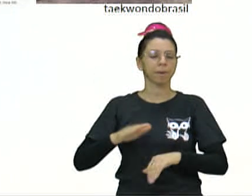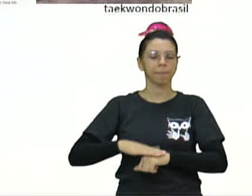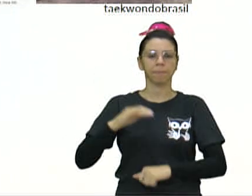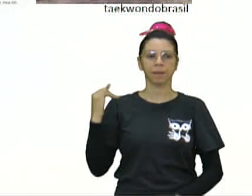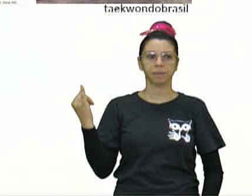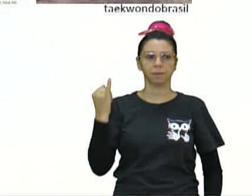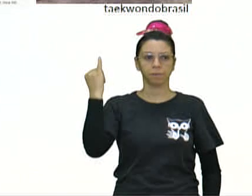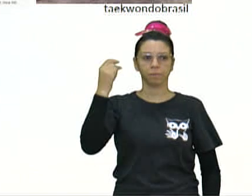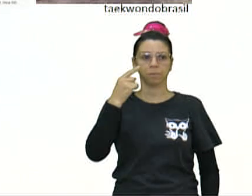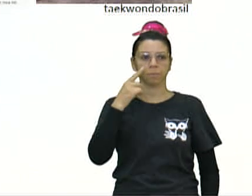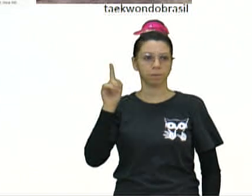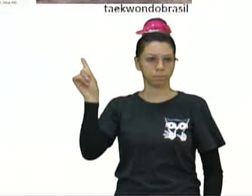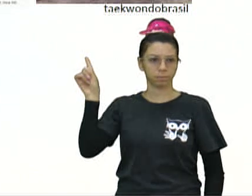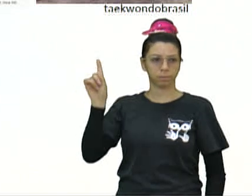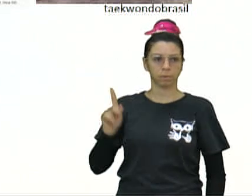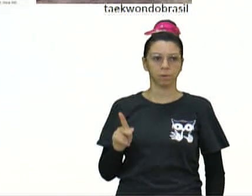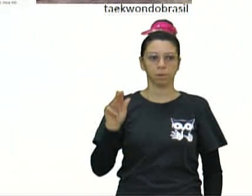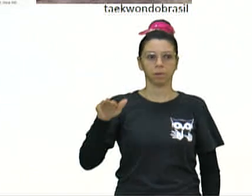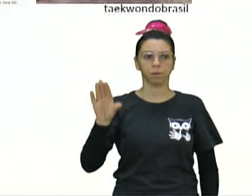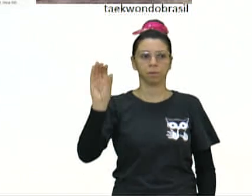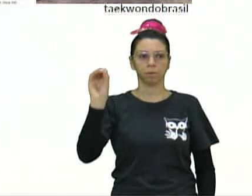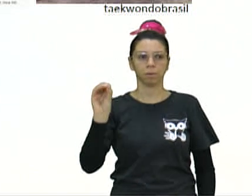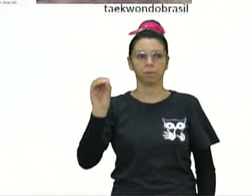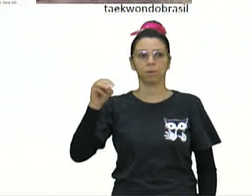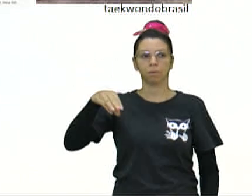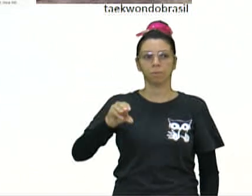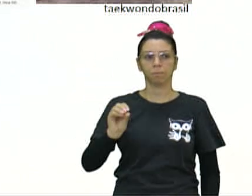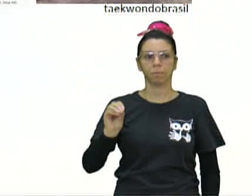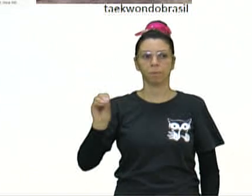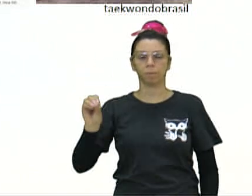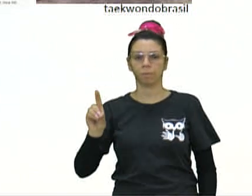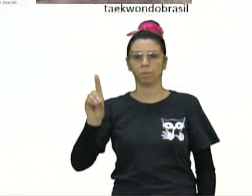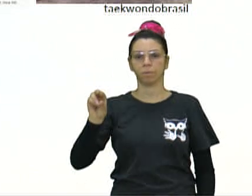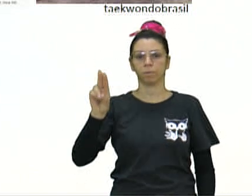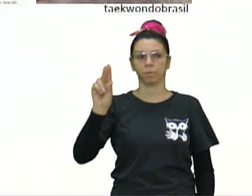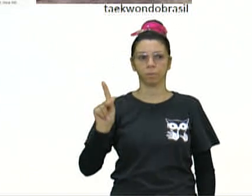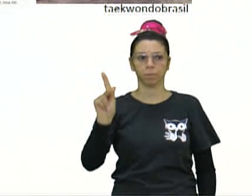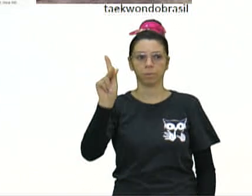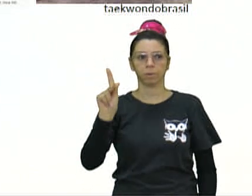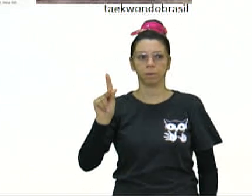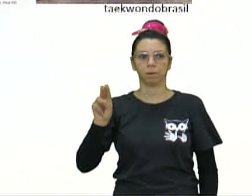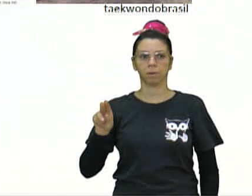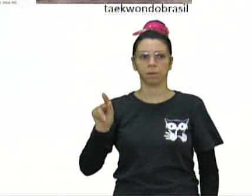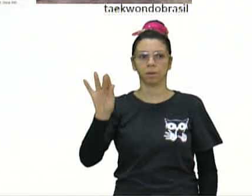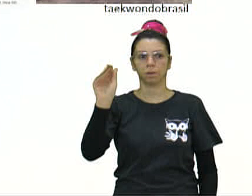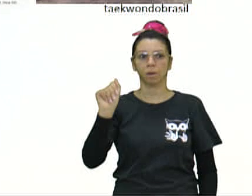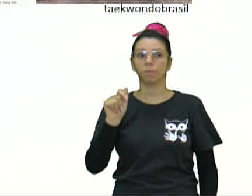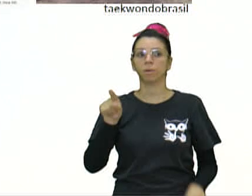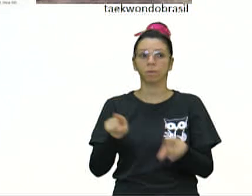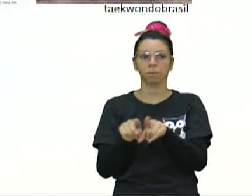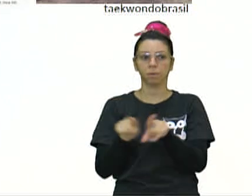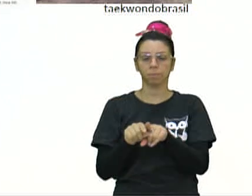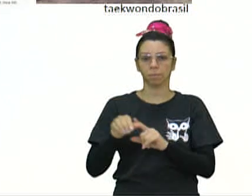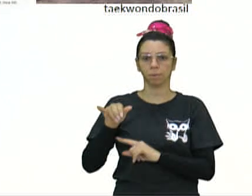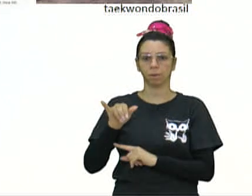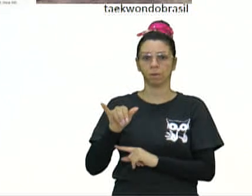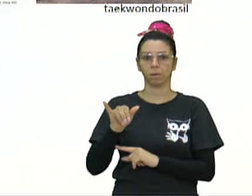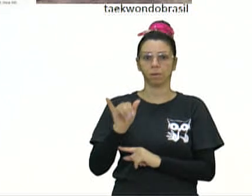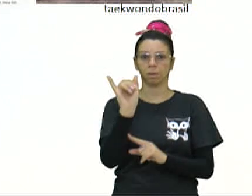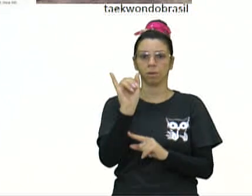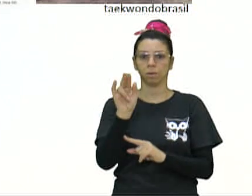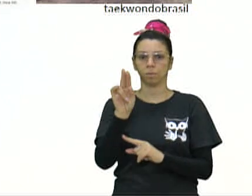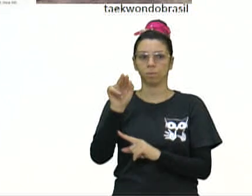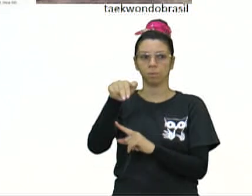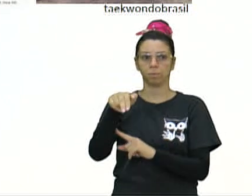a Muduki Kinao, a Yungmon Kinao e o Shidong Kinao. Eles lançariam a base para a formação